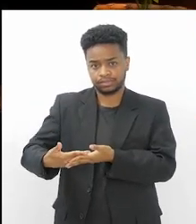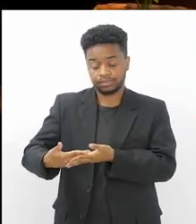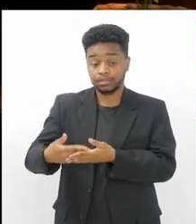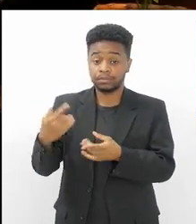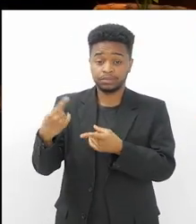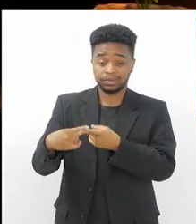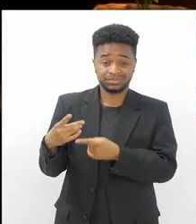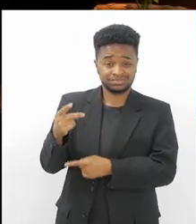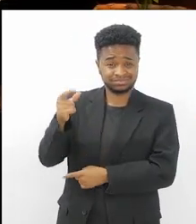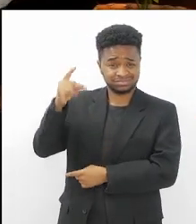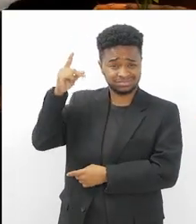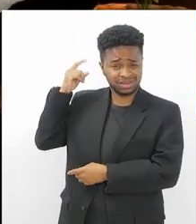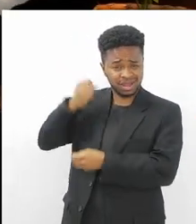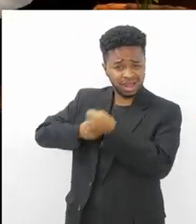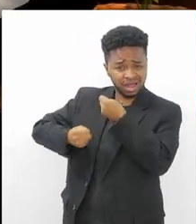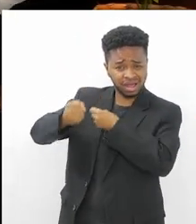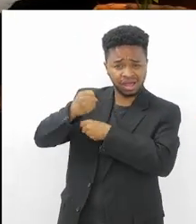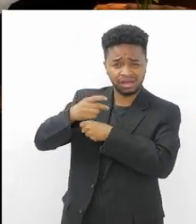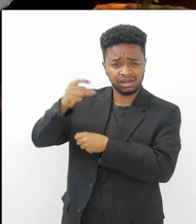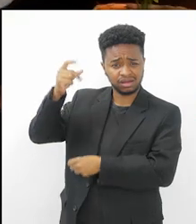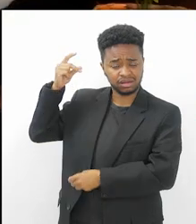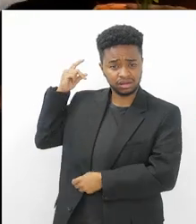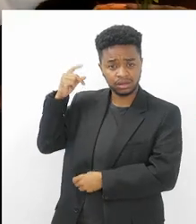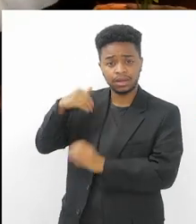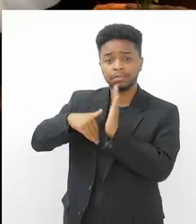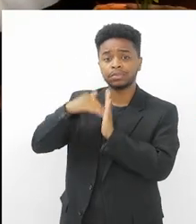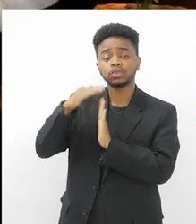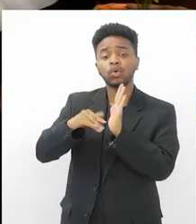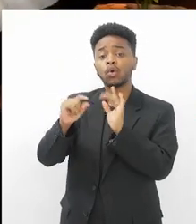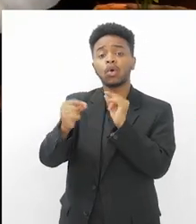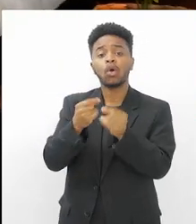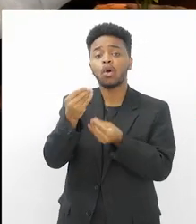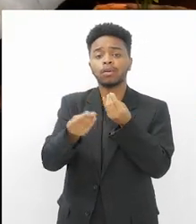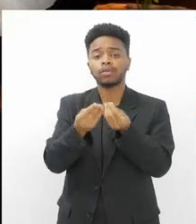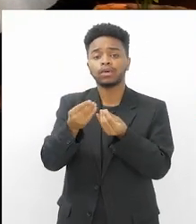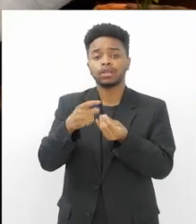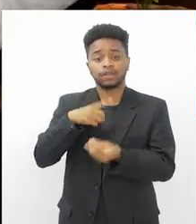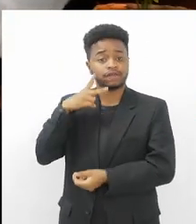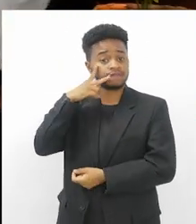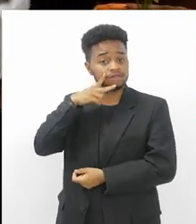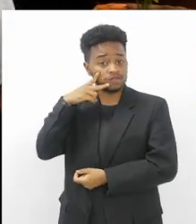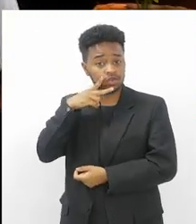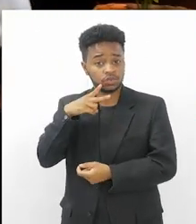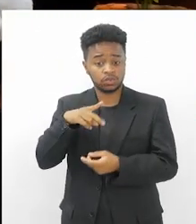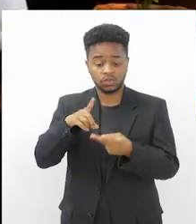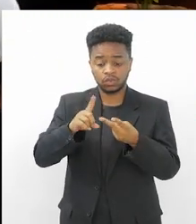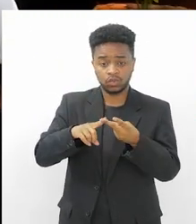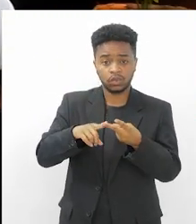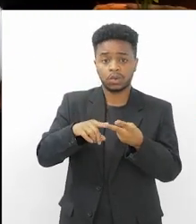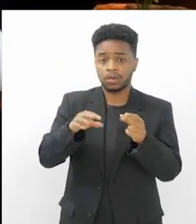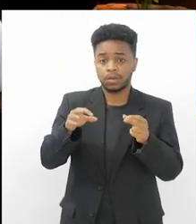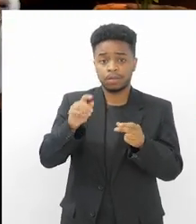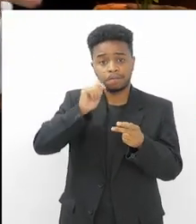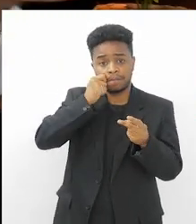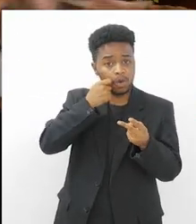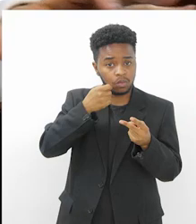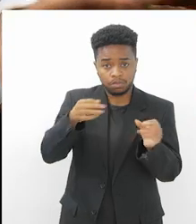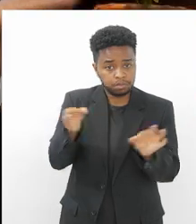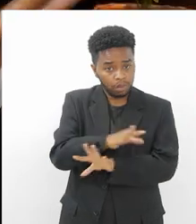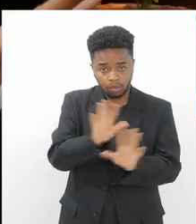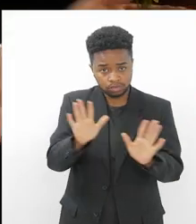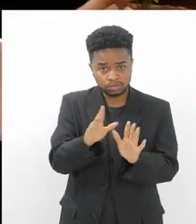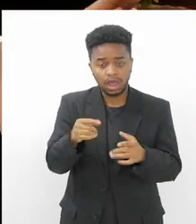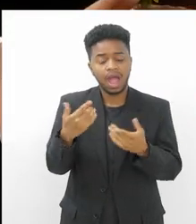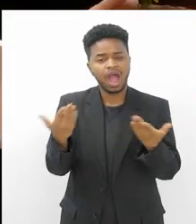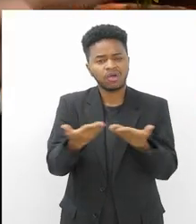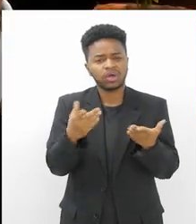tempo? Quando, há muitos e muitos anos atrás, ele era pintado com vinho e uns pedaços